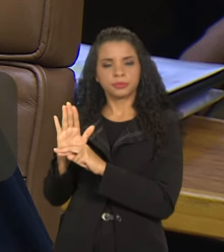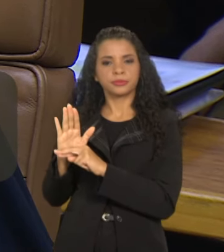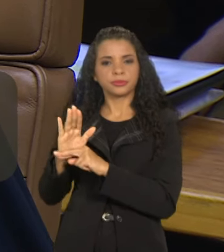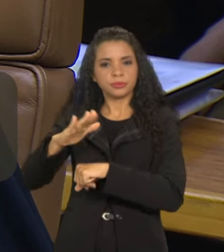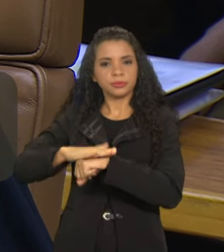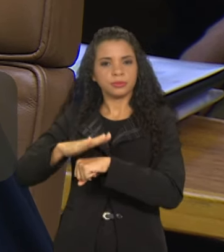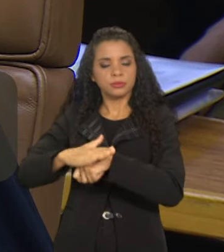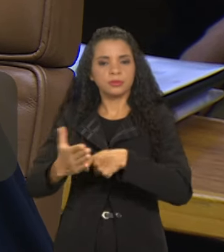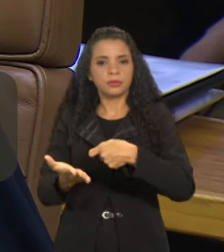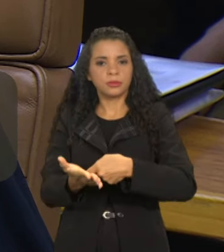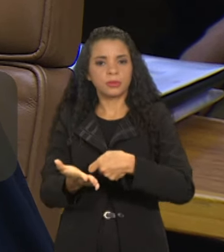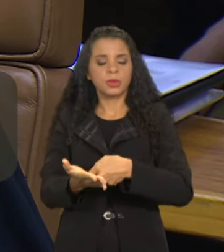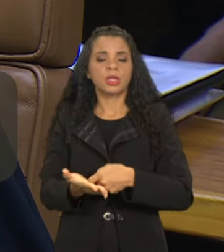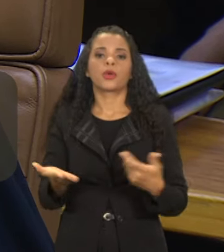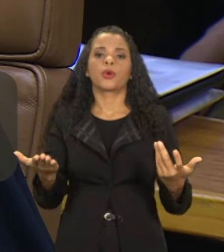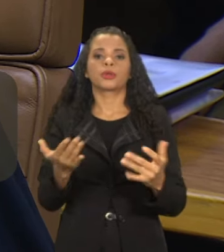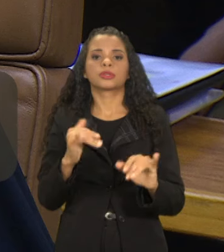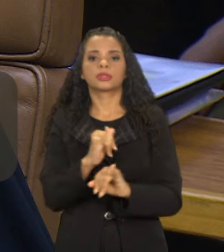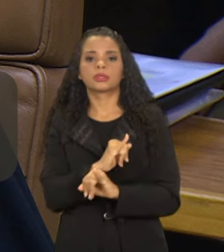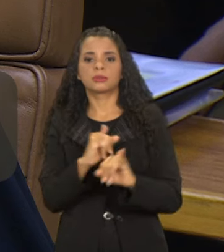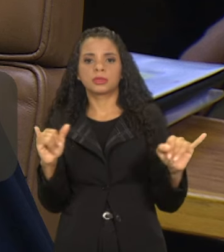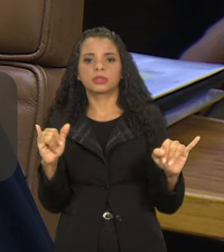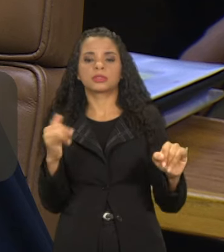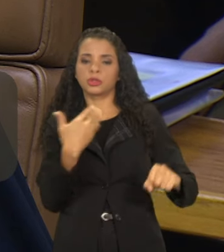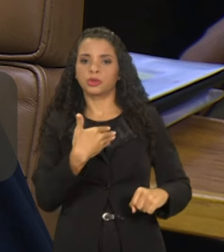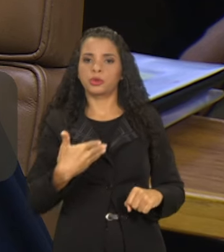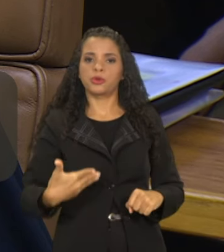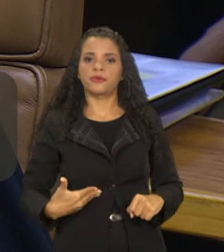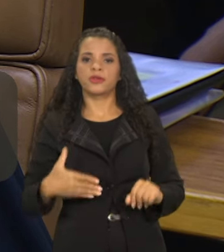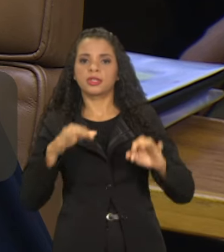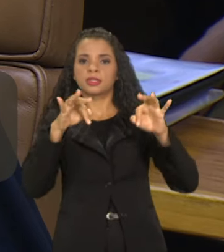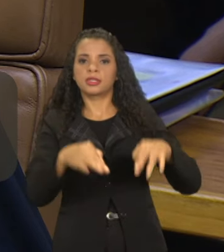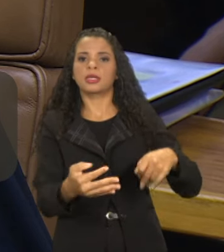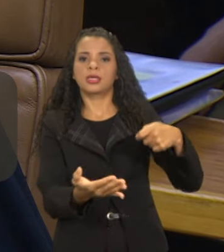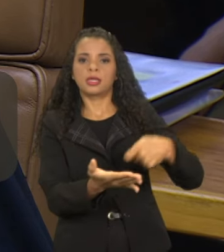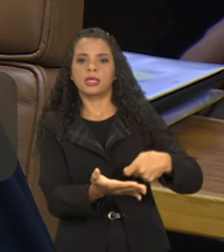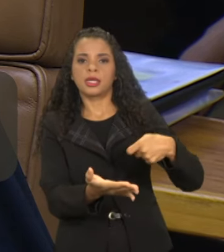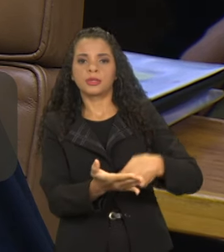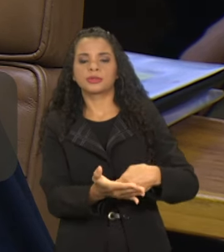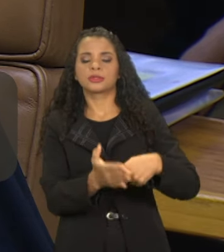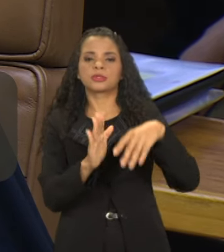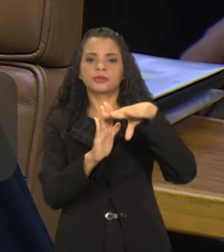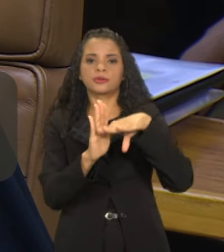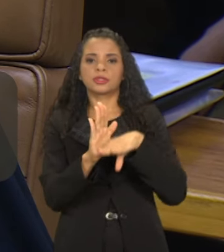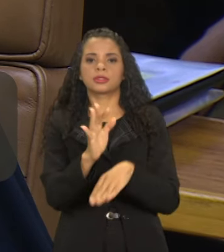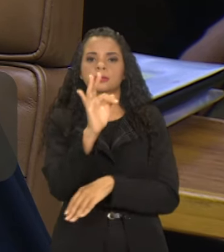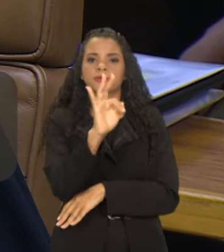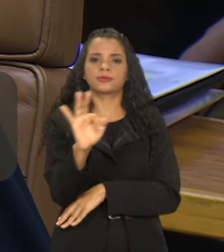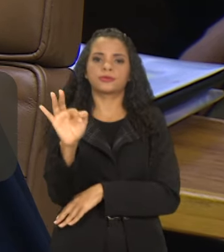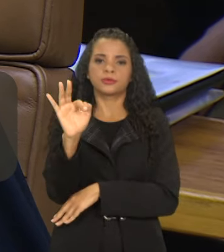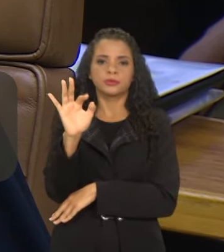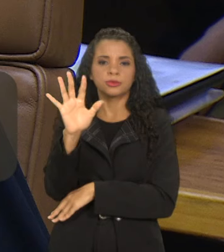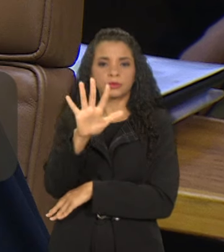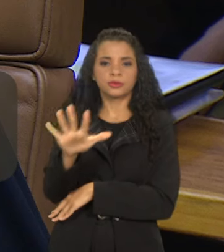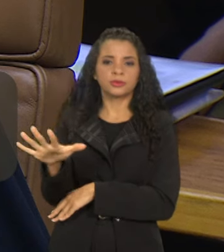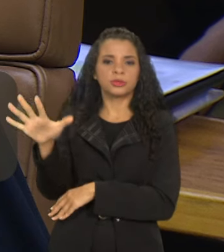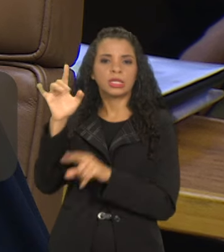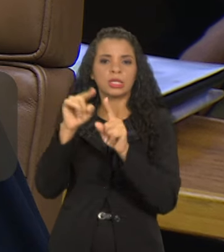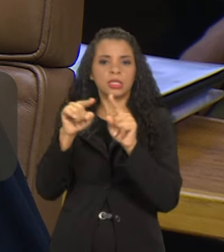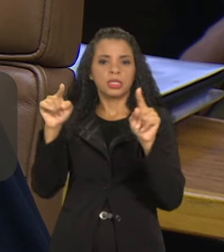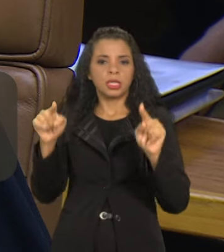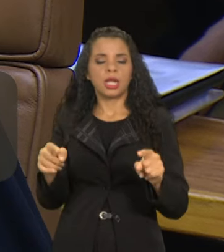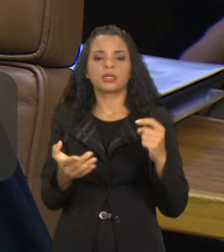estamos anunciando que a administração encerrará os requisitos de vacina contra a Covid-19 para os funcionários federais, contratados federais e